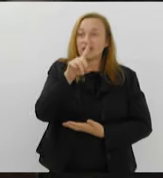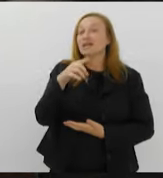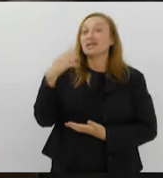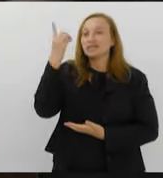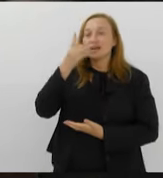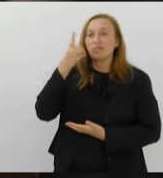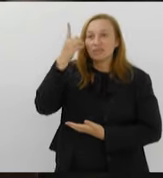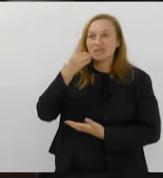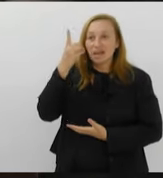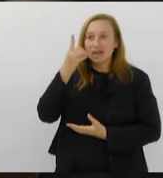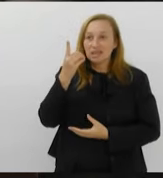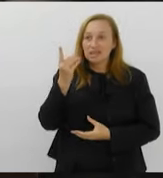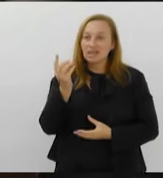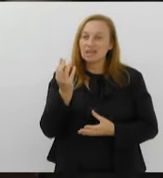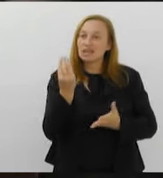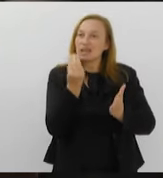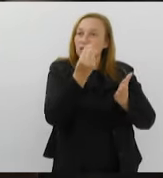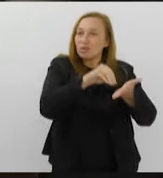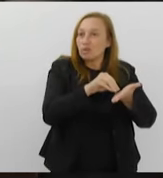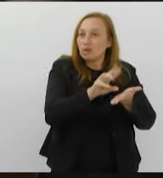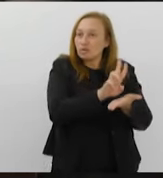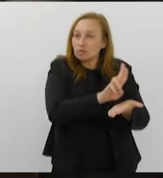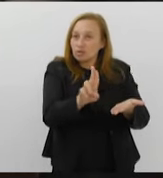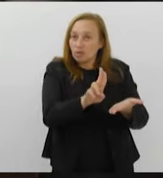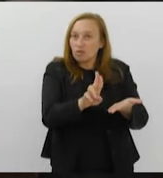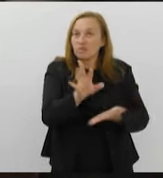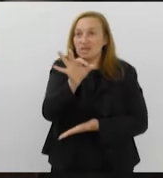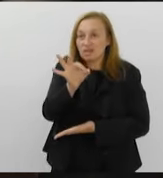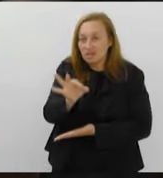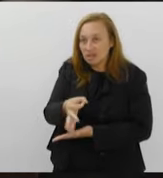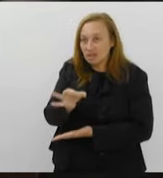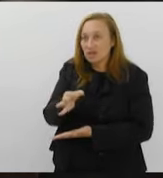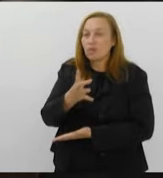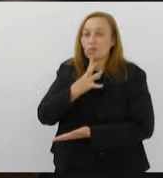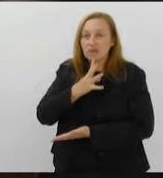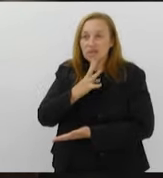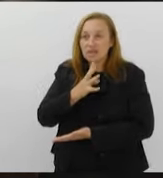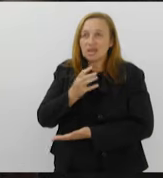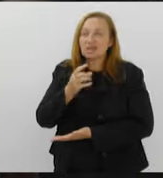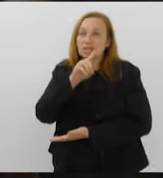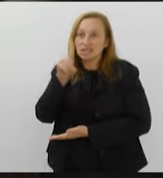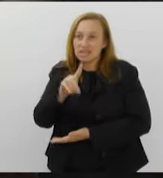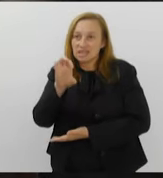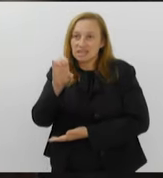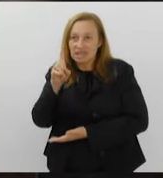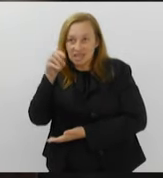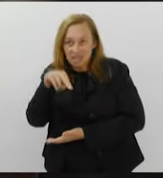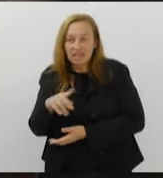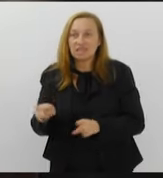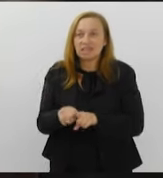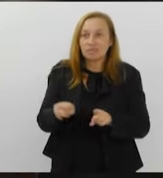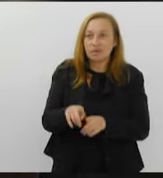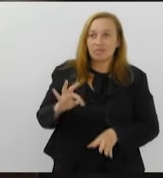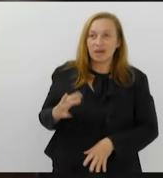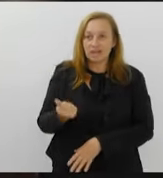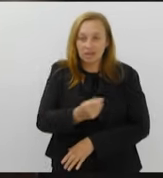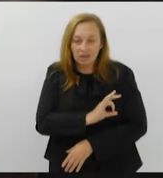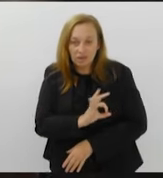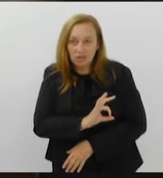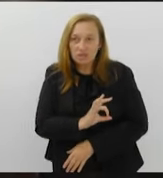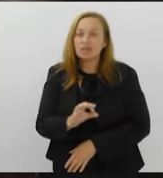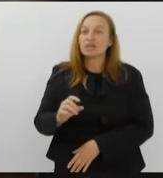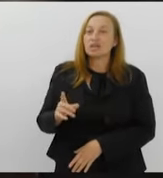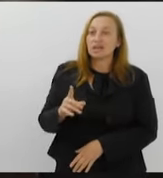seus nomes e respeitosamente, reconhecidamente, tanto a deputada Zeidan, como a deputada Marta Rocha, como a deputada